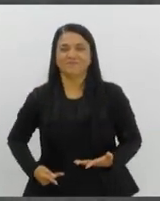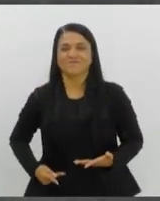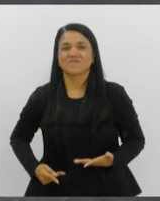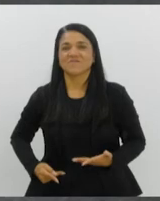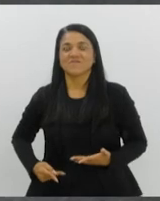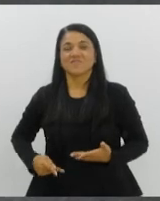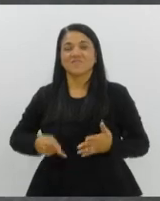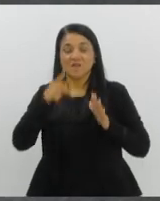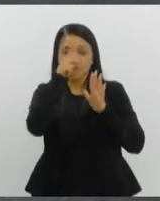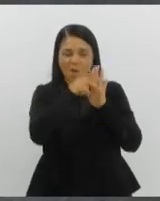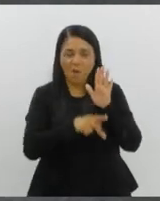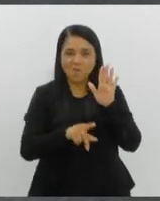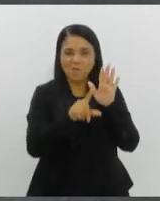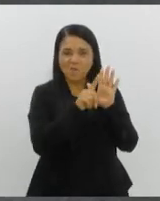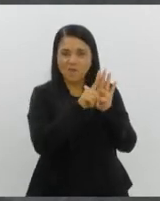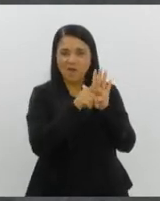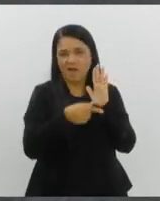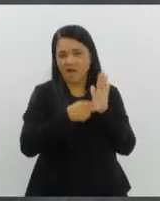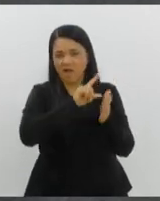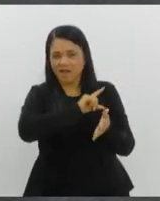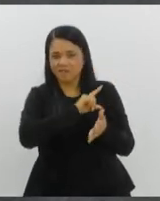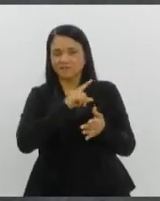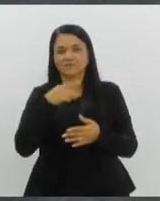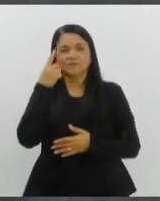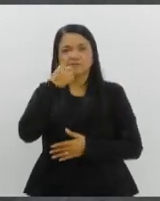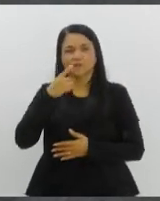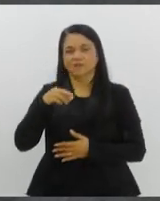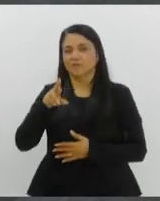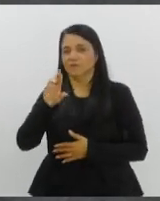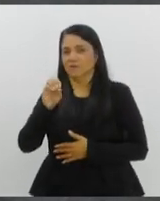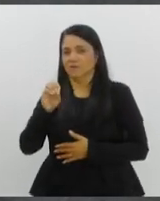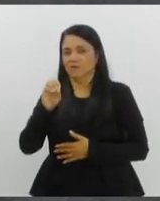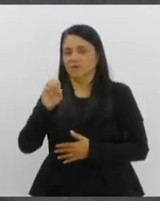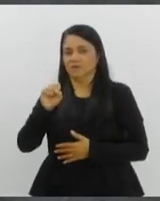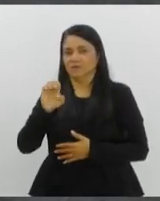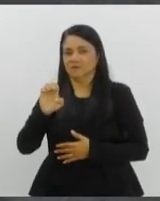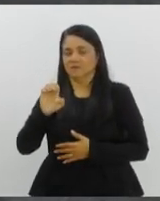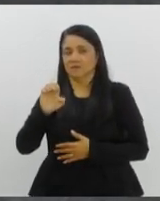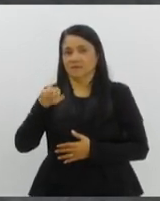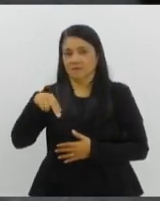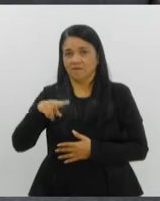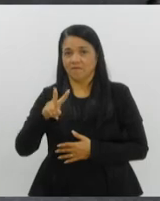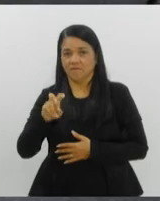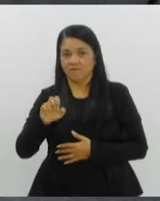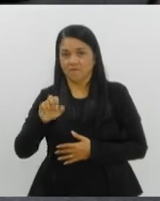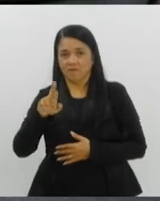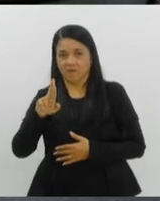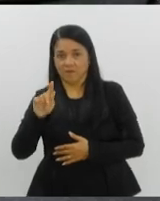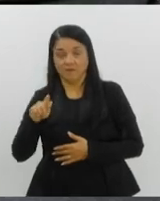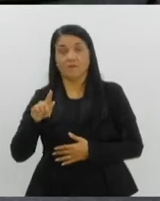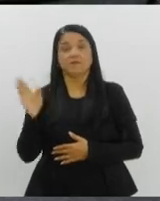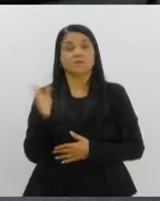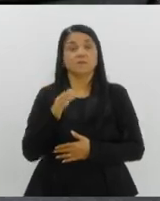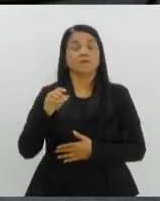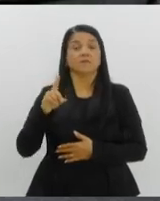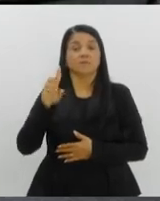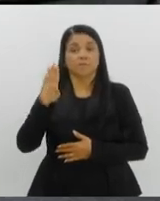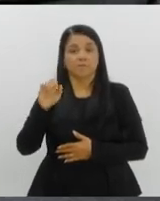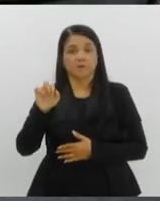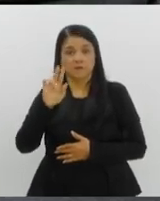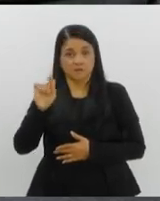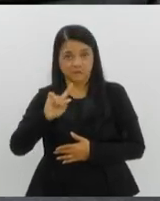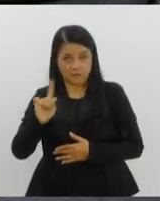falar sobre o projeto anterior do deputado Rosenberg Reis e o deputado Brazão, o 3292-A de